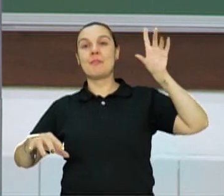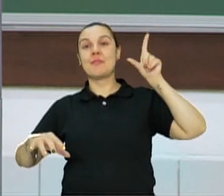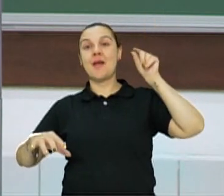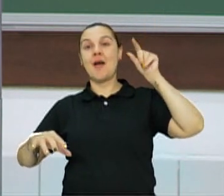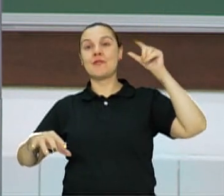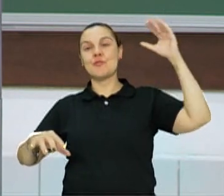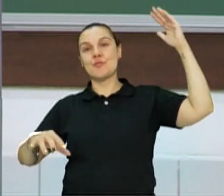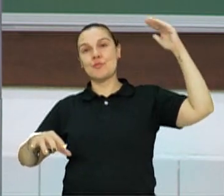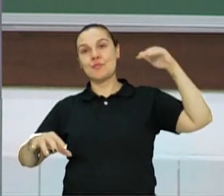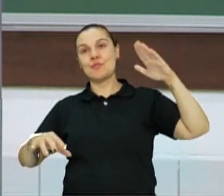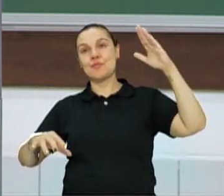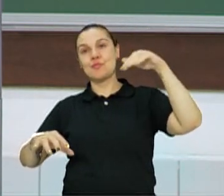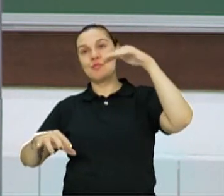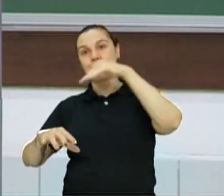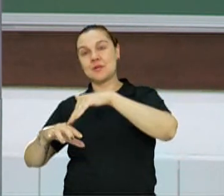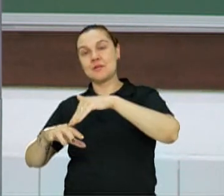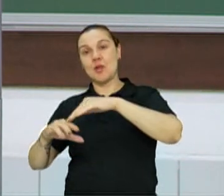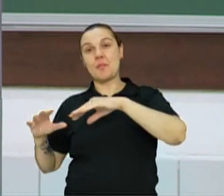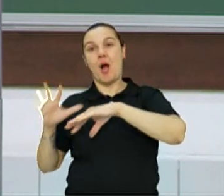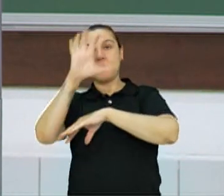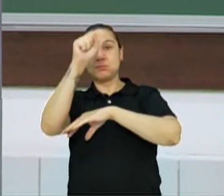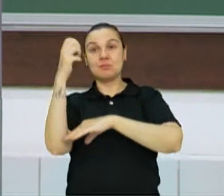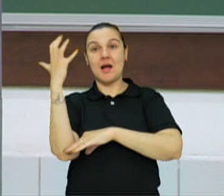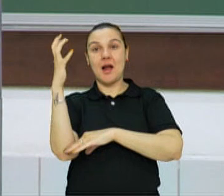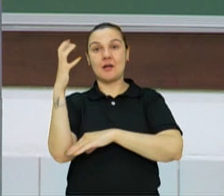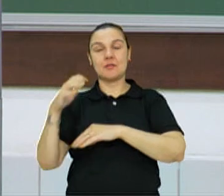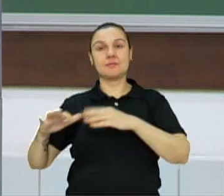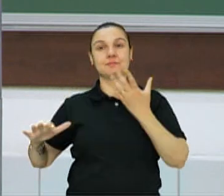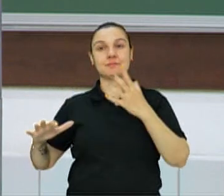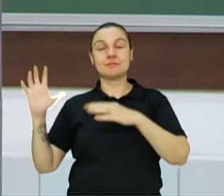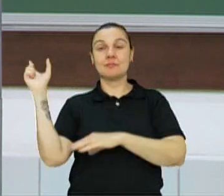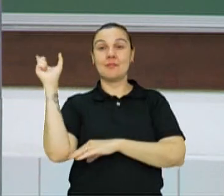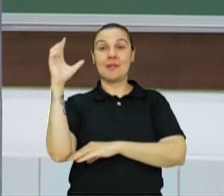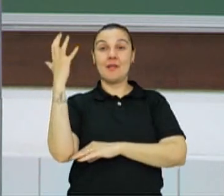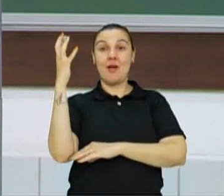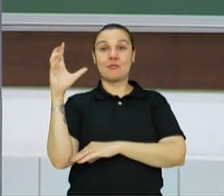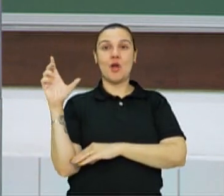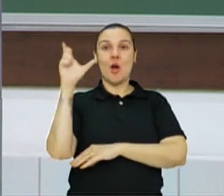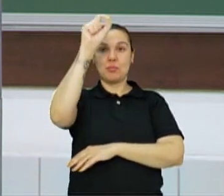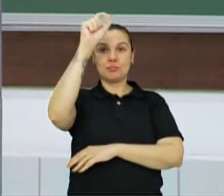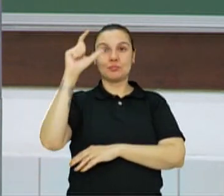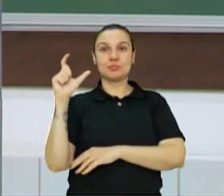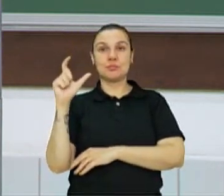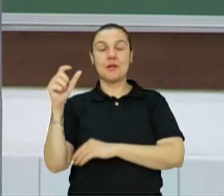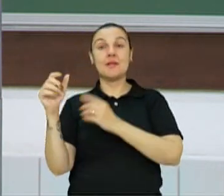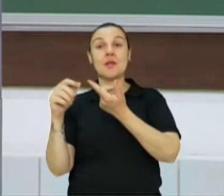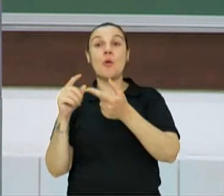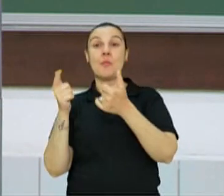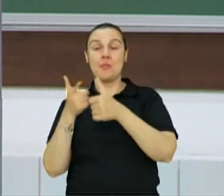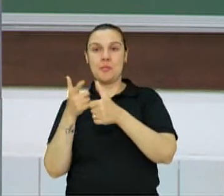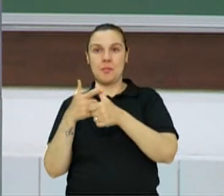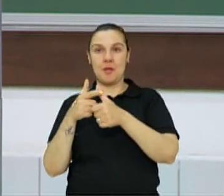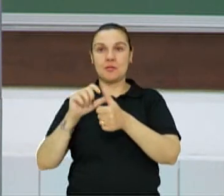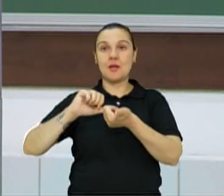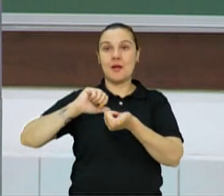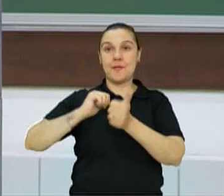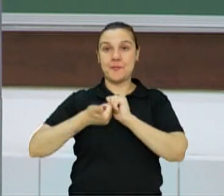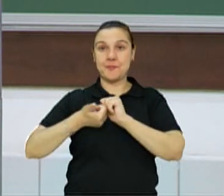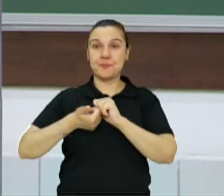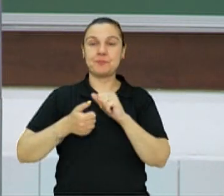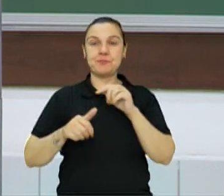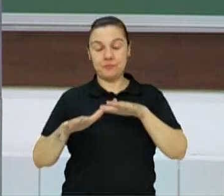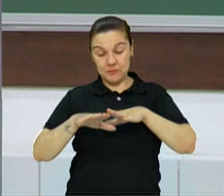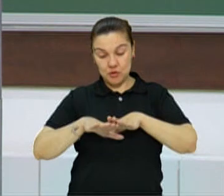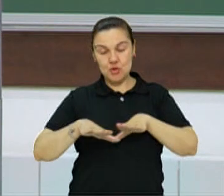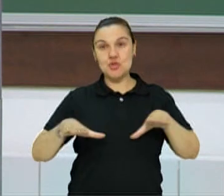migrando. Então elas precisavam dar bote na árvore, nas aves. Então elas ganharam uma adaptação. Primeiro, começaram, ao invés de ter